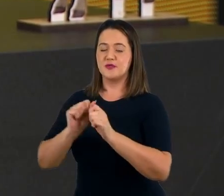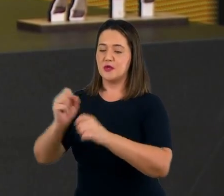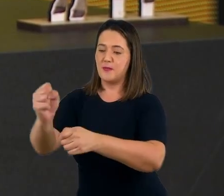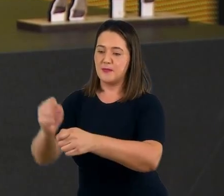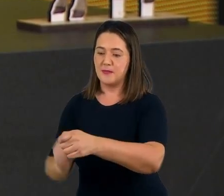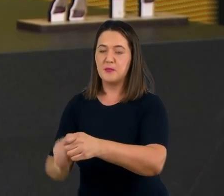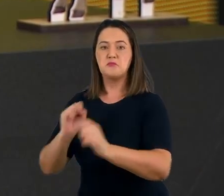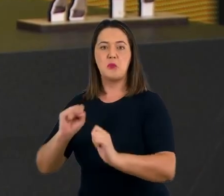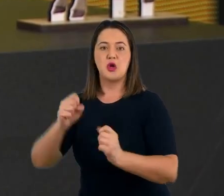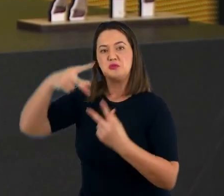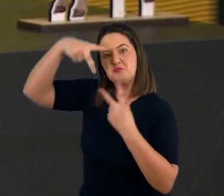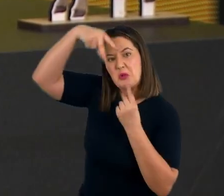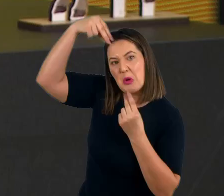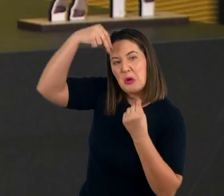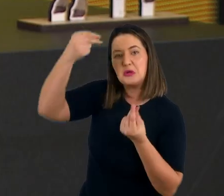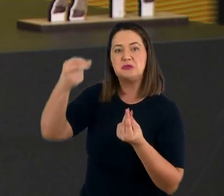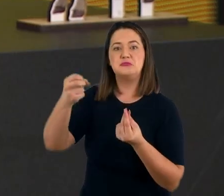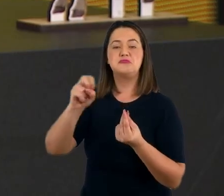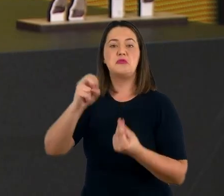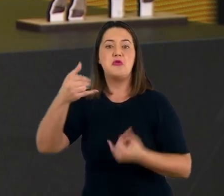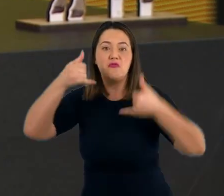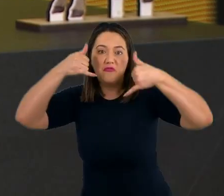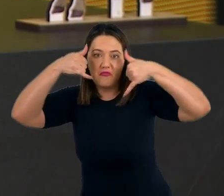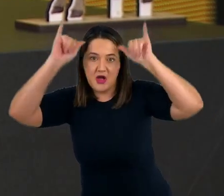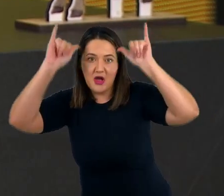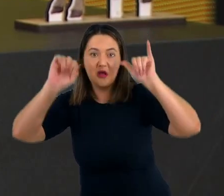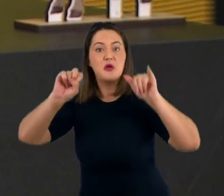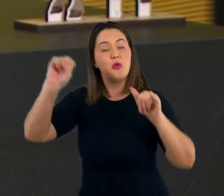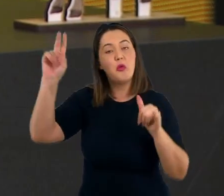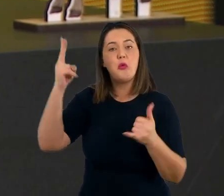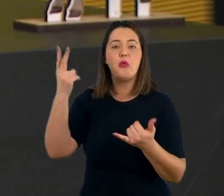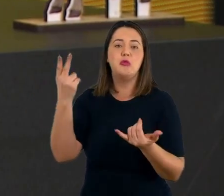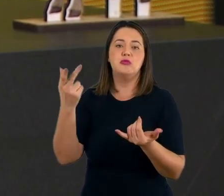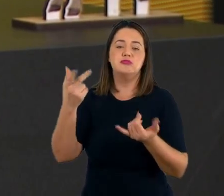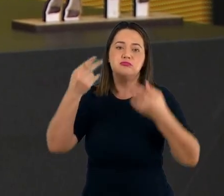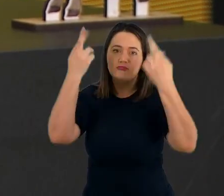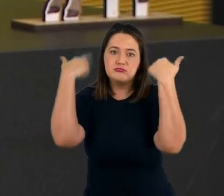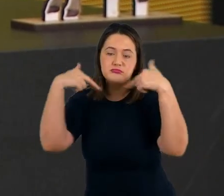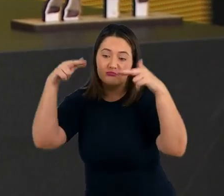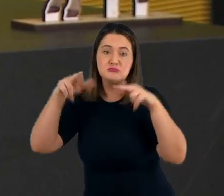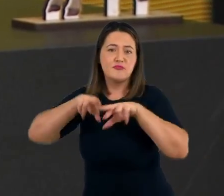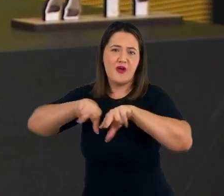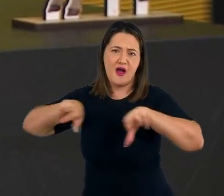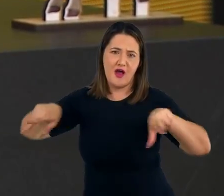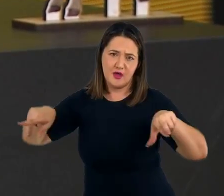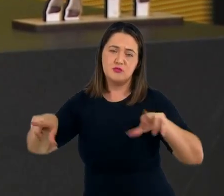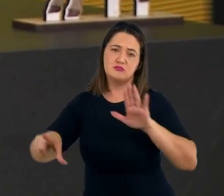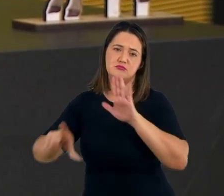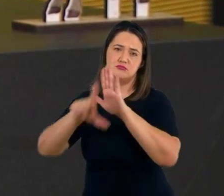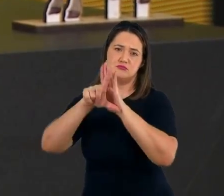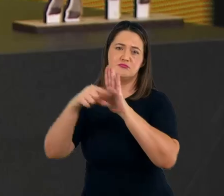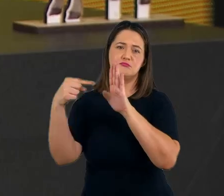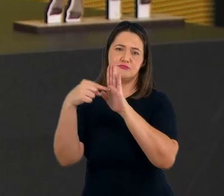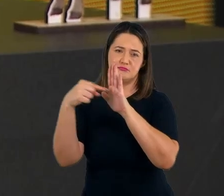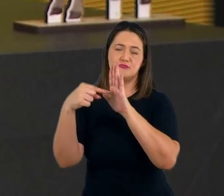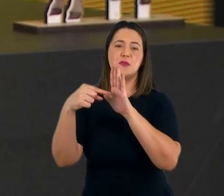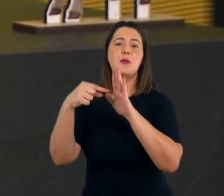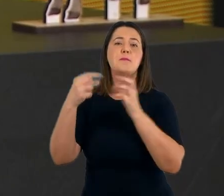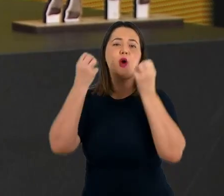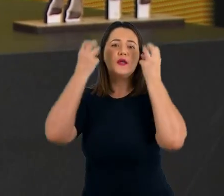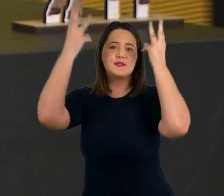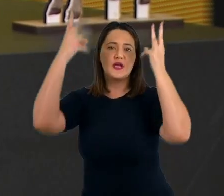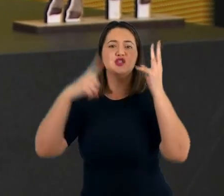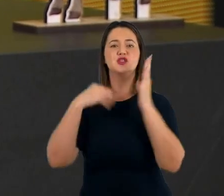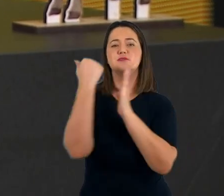sacrificados a Deus. Você podia sacrificar bode, uma vaca, um carneiro. Vários animais eram prescritos na lei